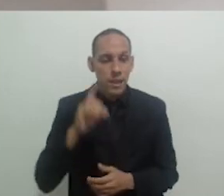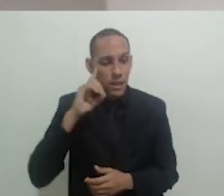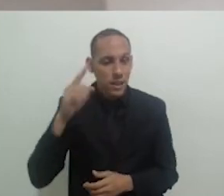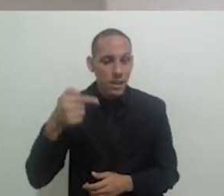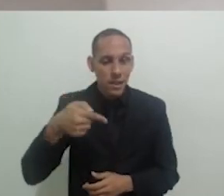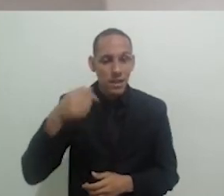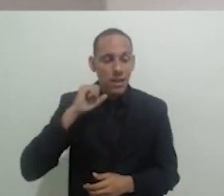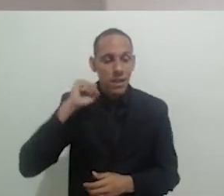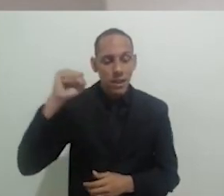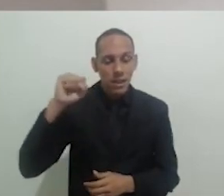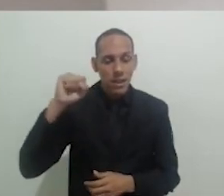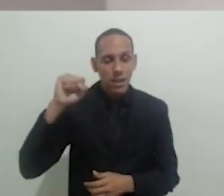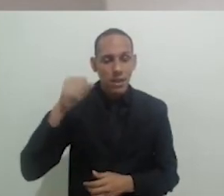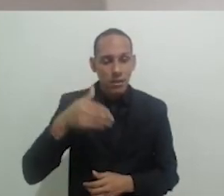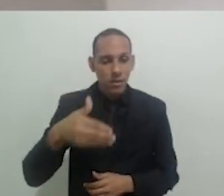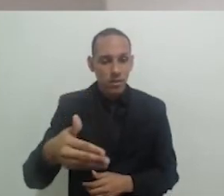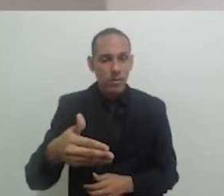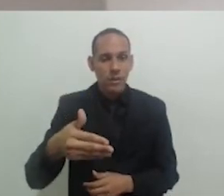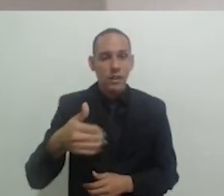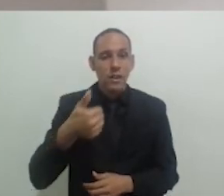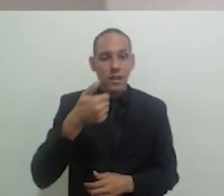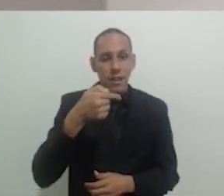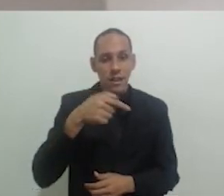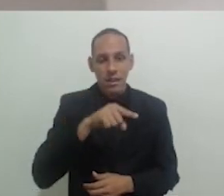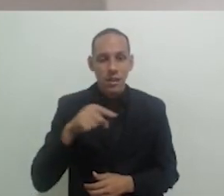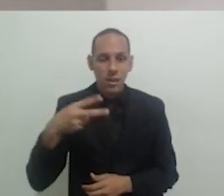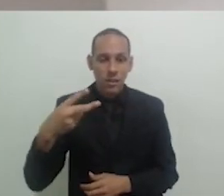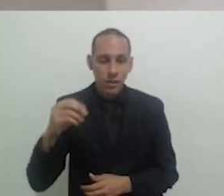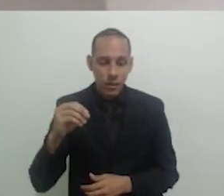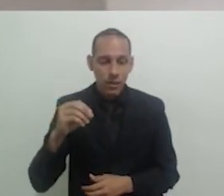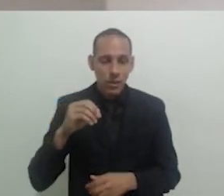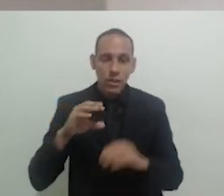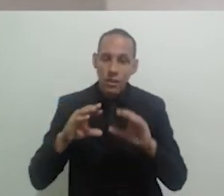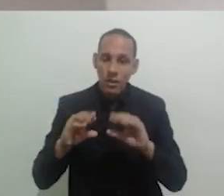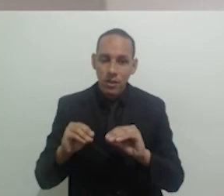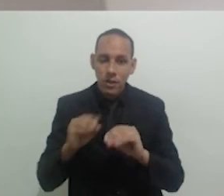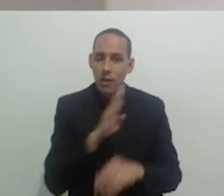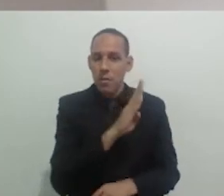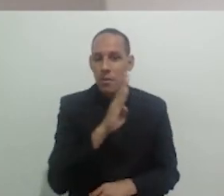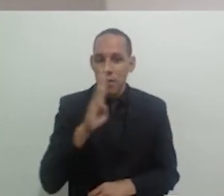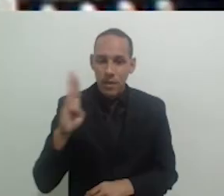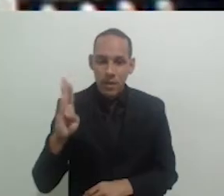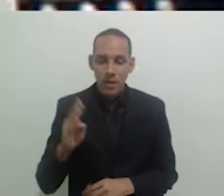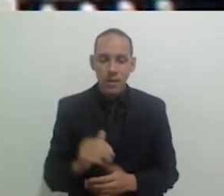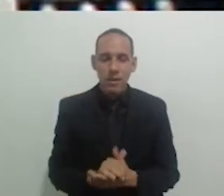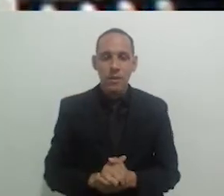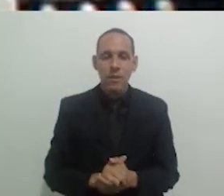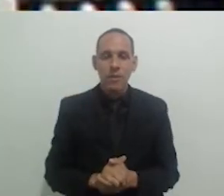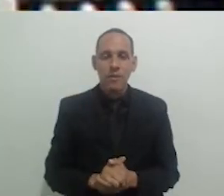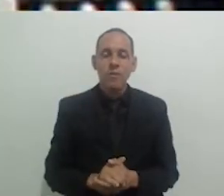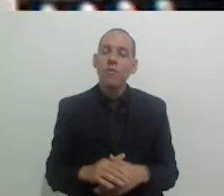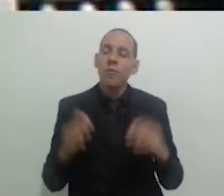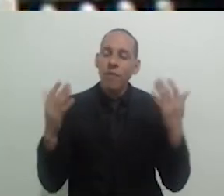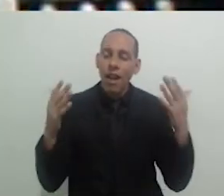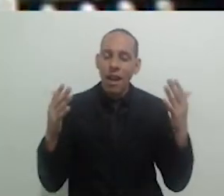vindouro, das 17 horas às 20 horas, na Biblioteca da ESMIC. De antemão, já parabenizo o doutor...